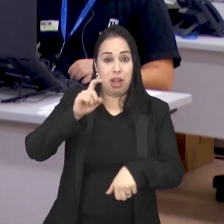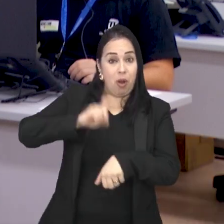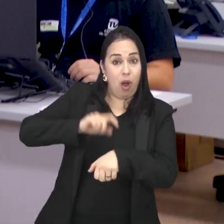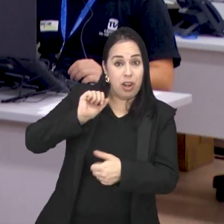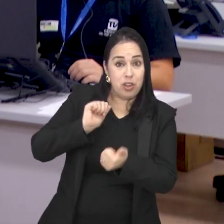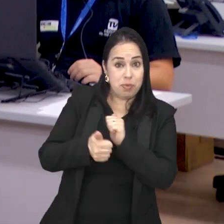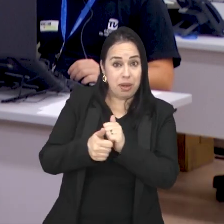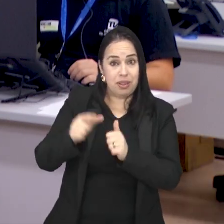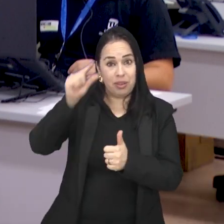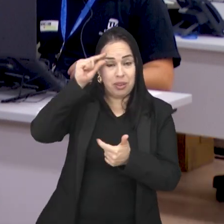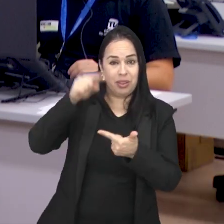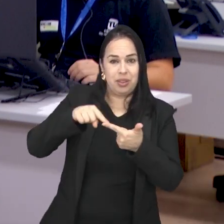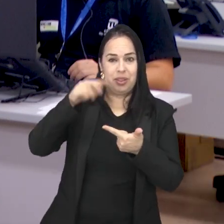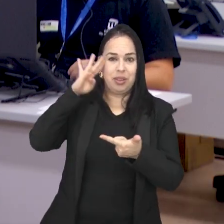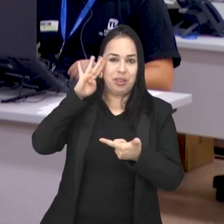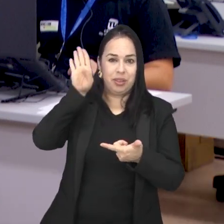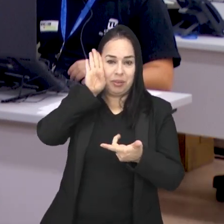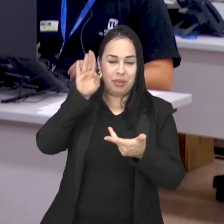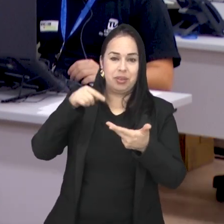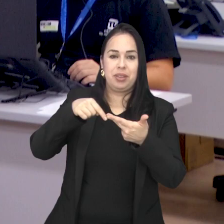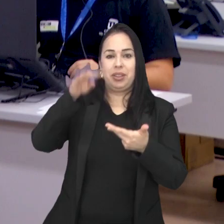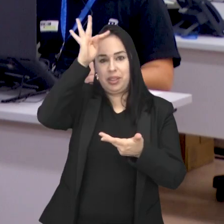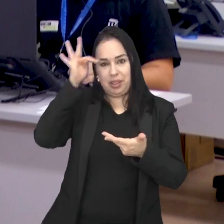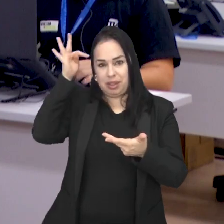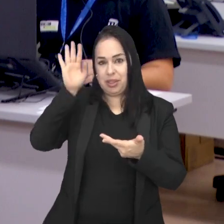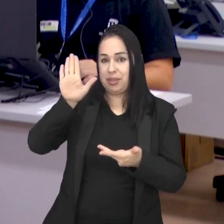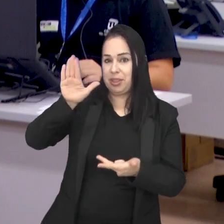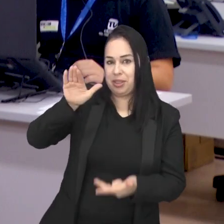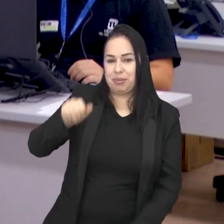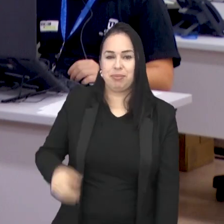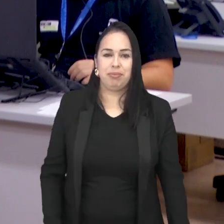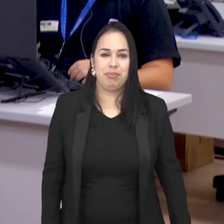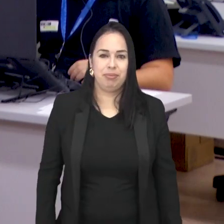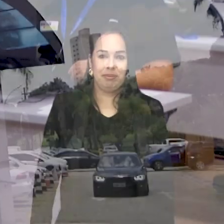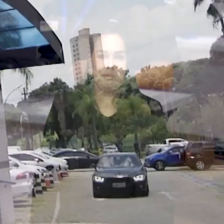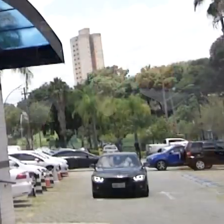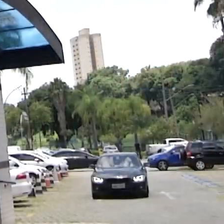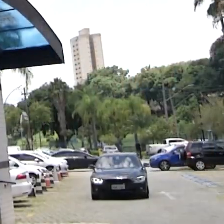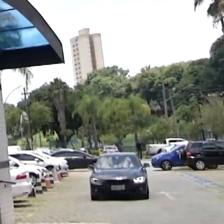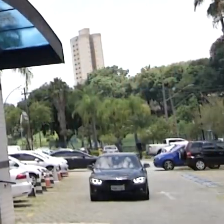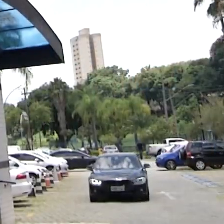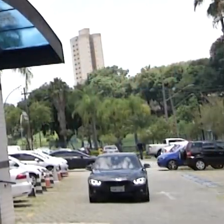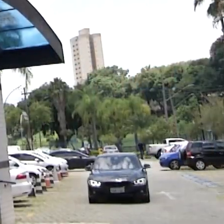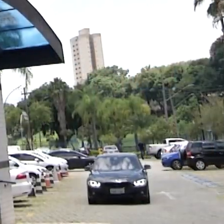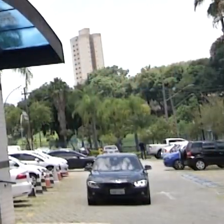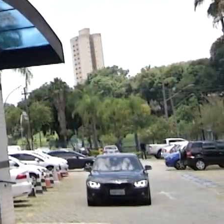seguir vocês ficam com o Hora do Esporte, com Vieira Júnior e Bruno Castilho. Até mais!